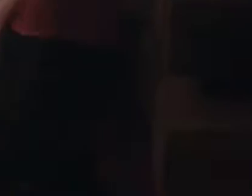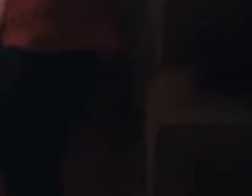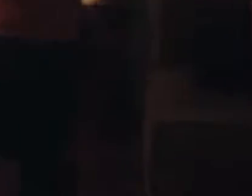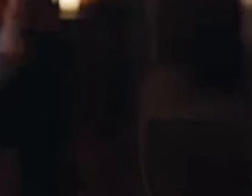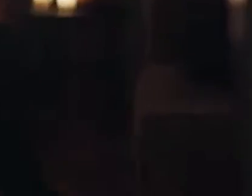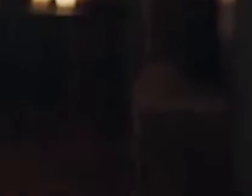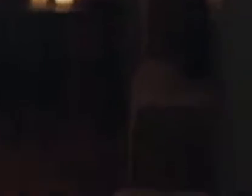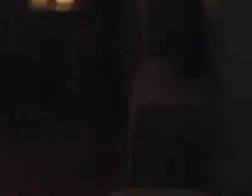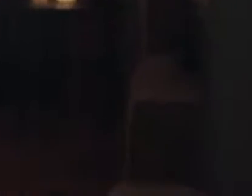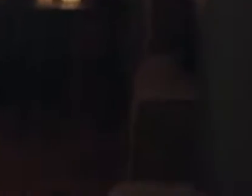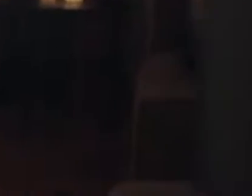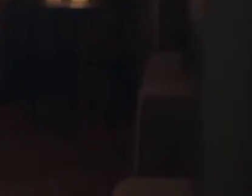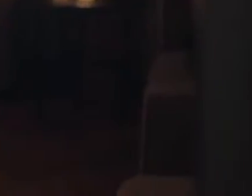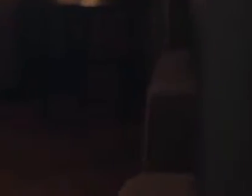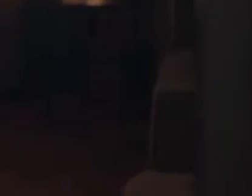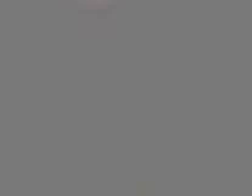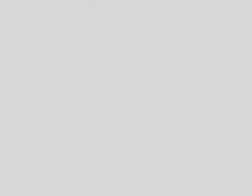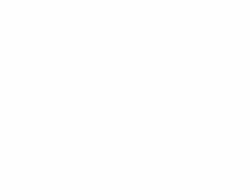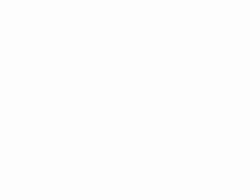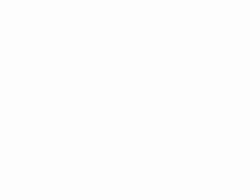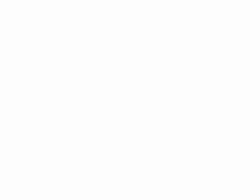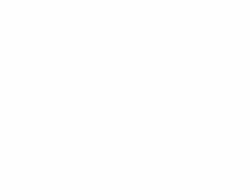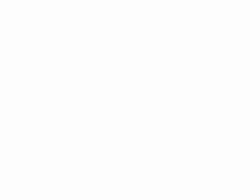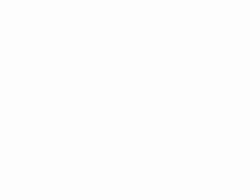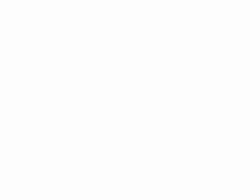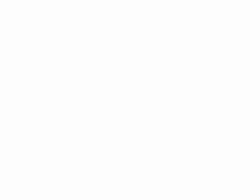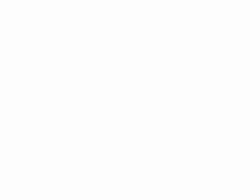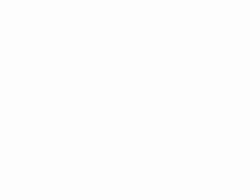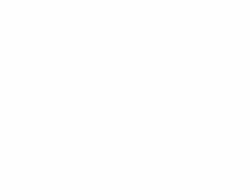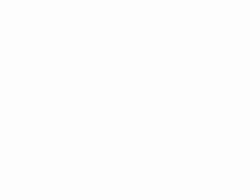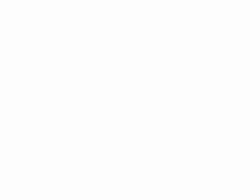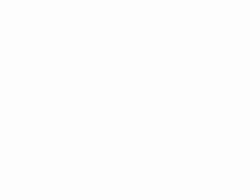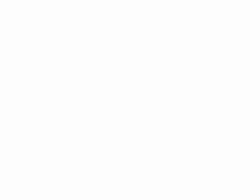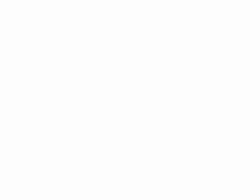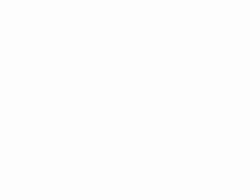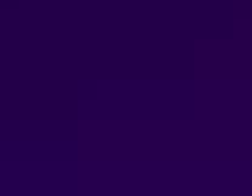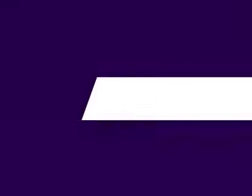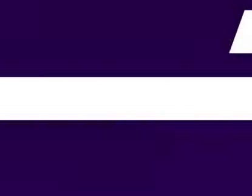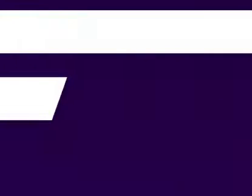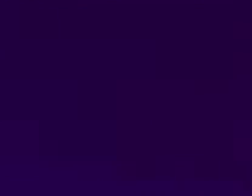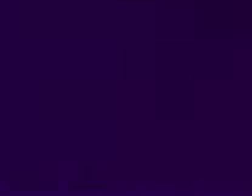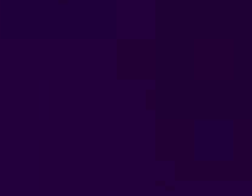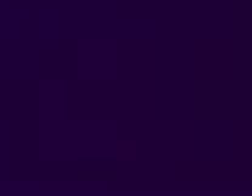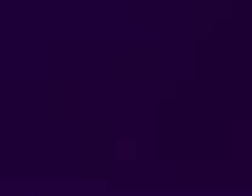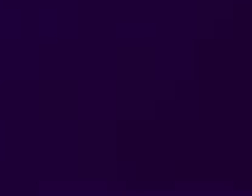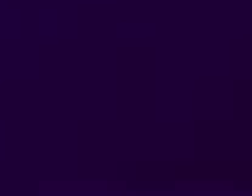happier, healthier, starting with a single life, yours.